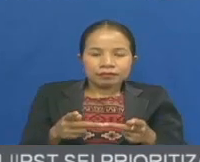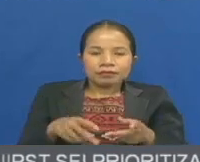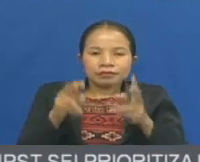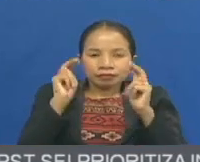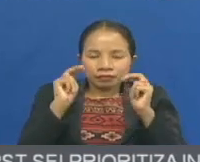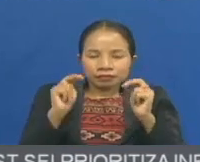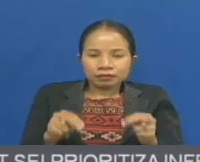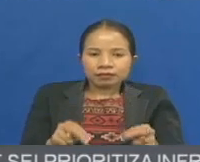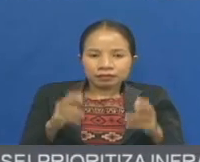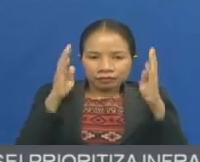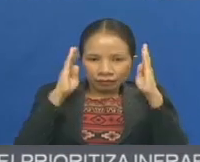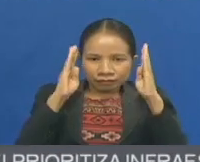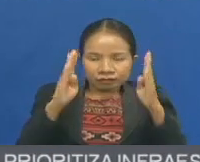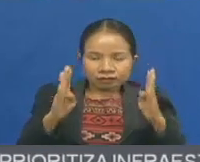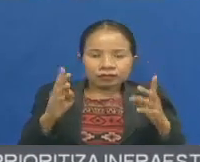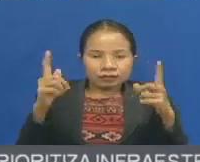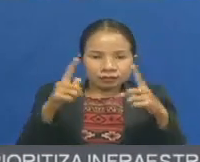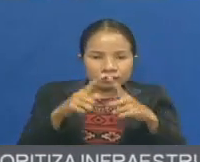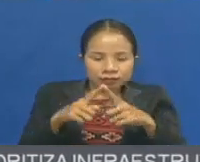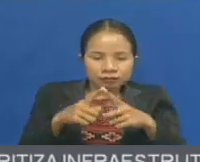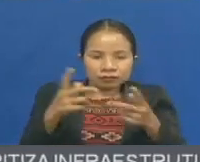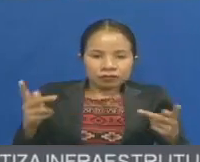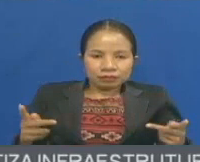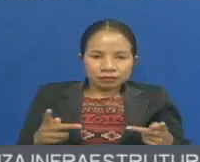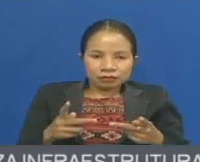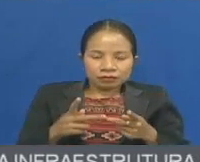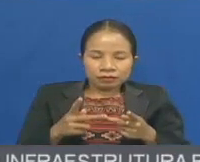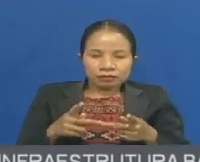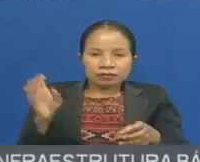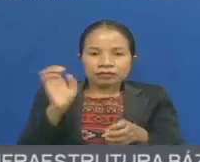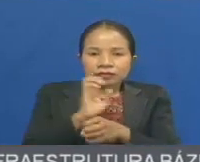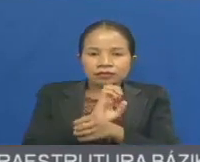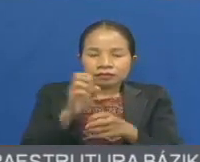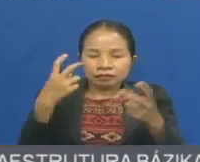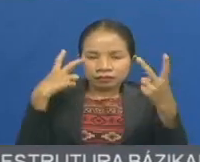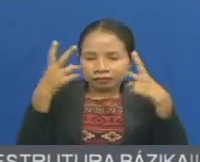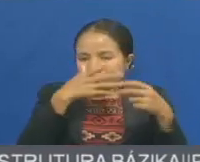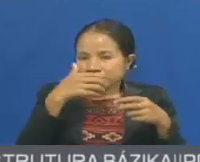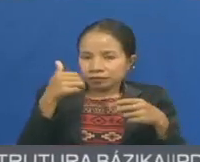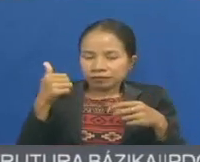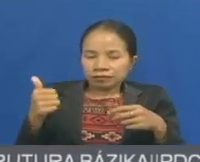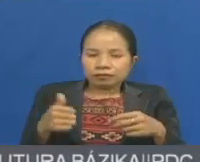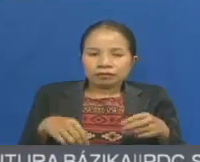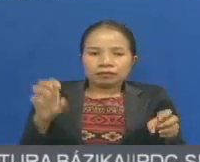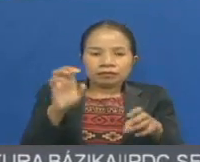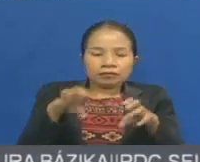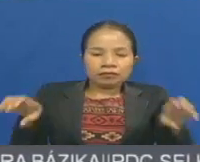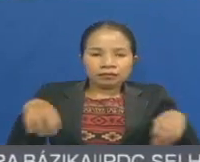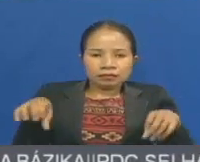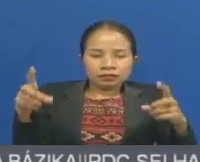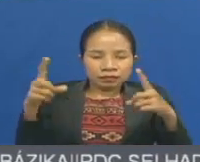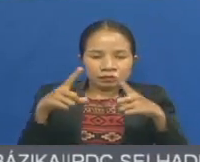que concentra onaba centro ecoturismo, parque industrial ba